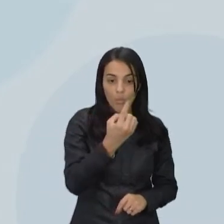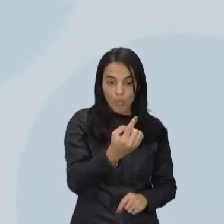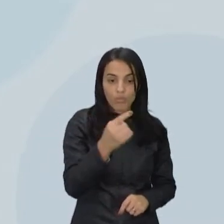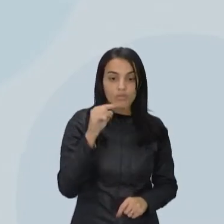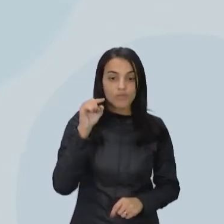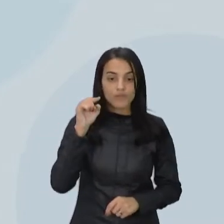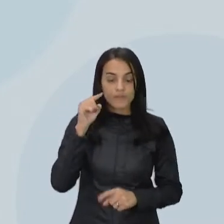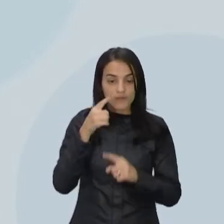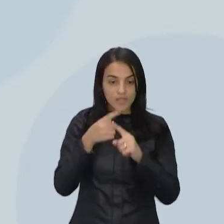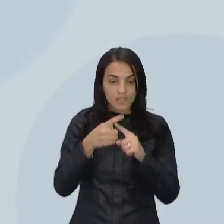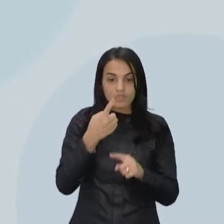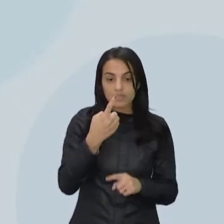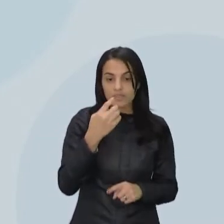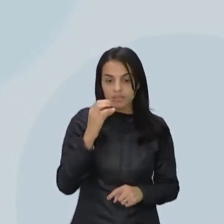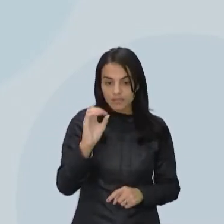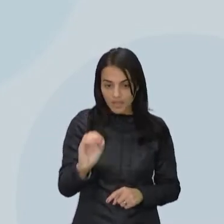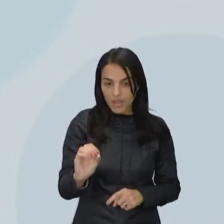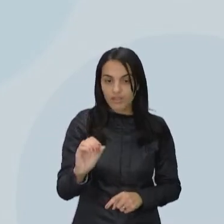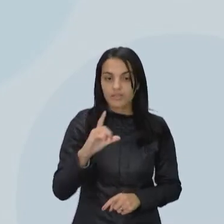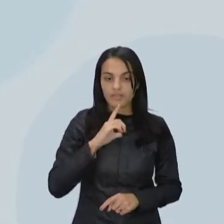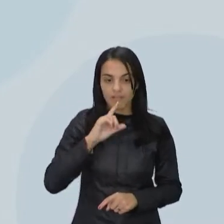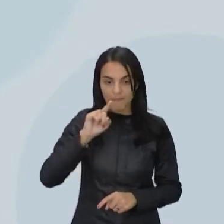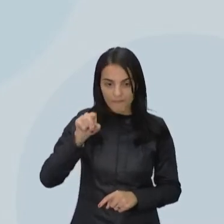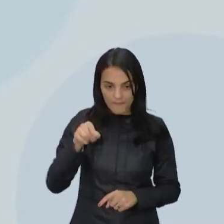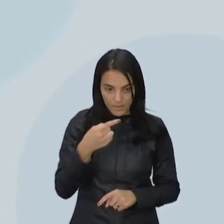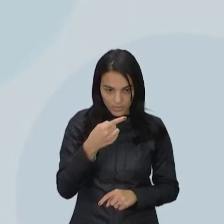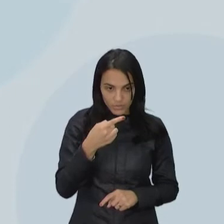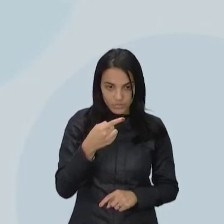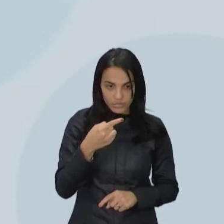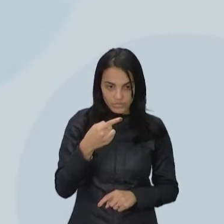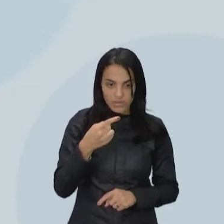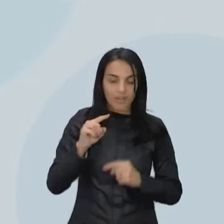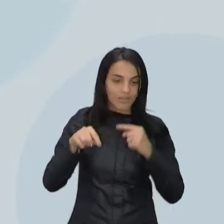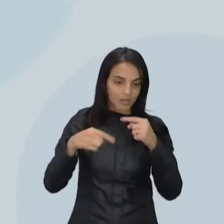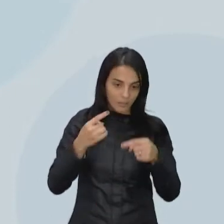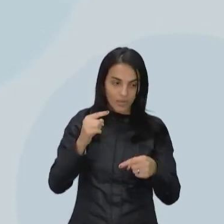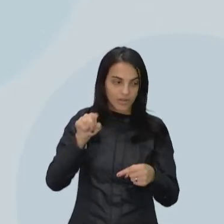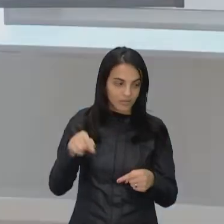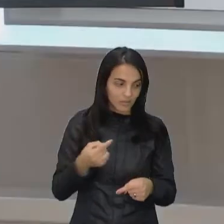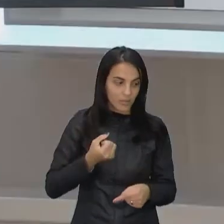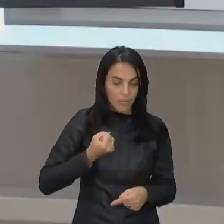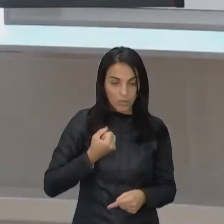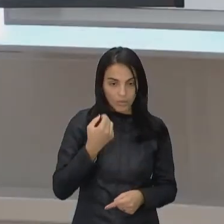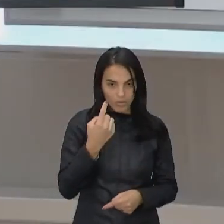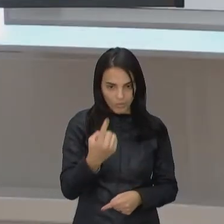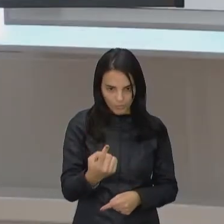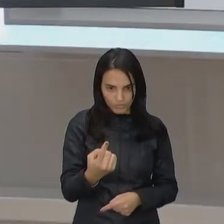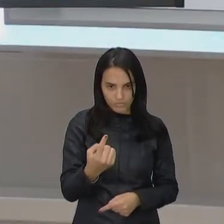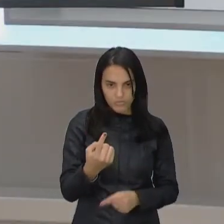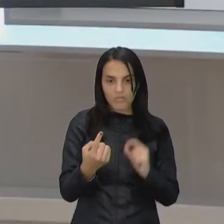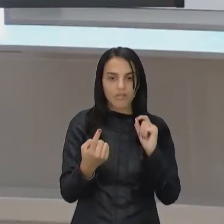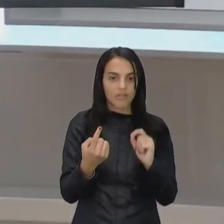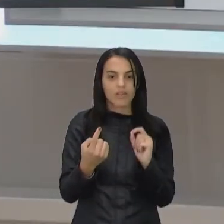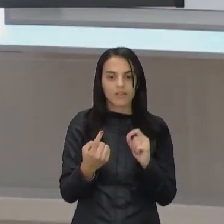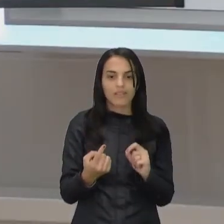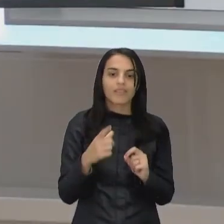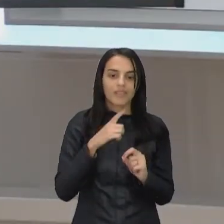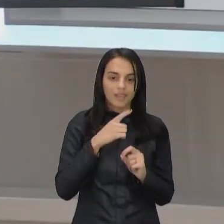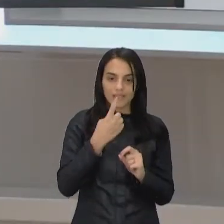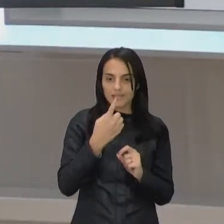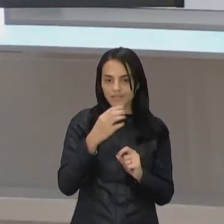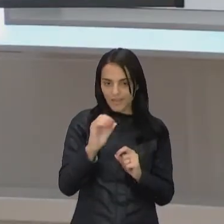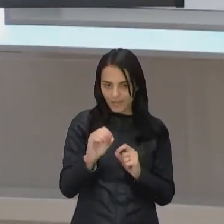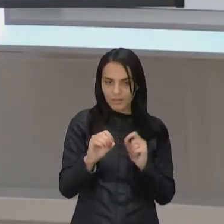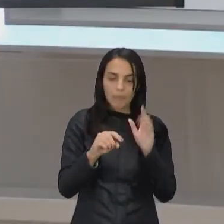vezes 10. Como tem uma vírgula e uma casinha ali depois da vírgula, que é o 1, eu andei uma casa, então eu tenho 10 a menos